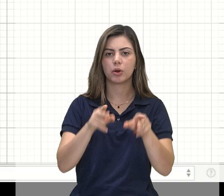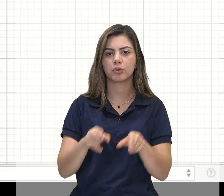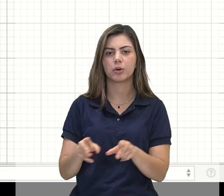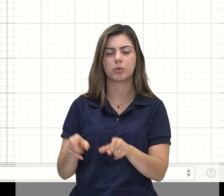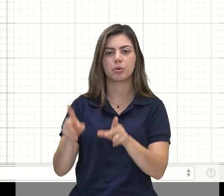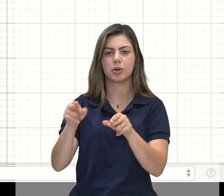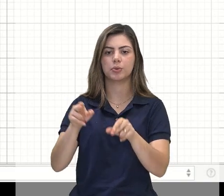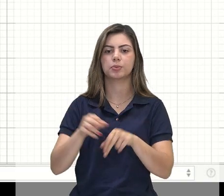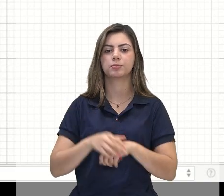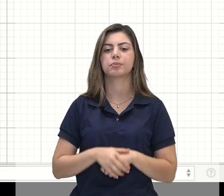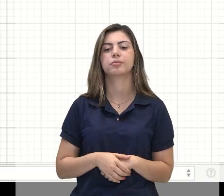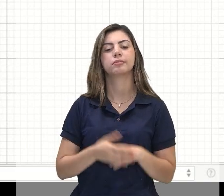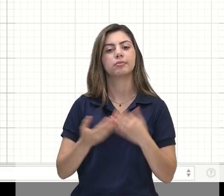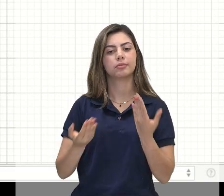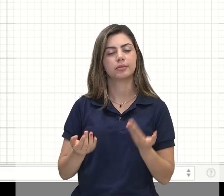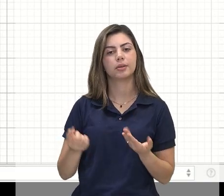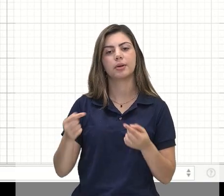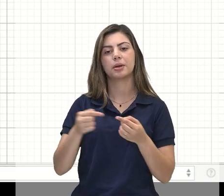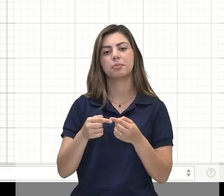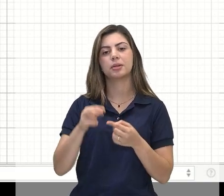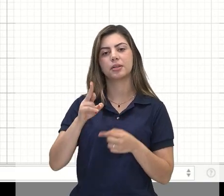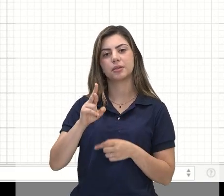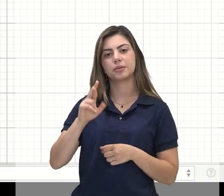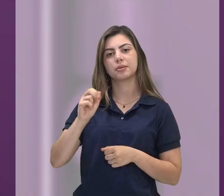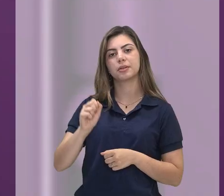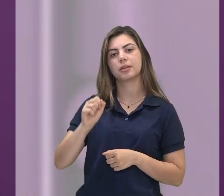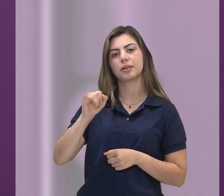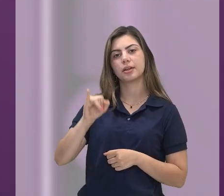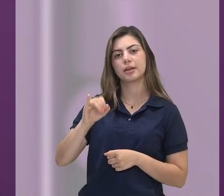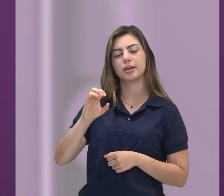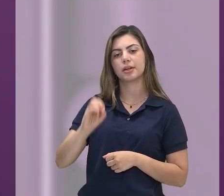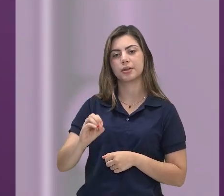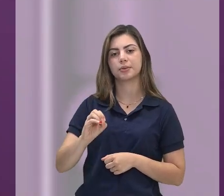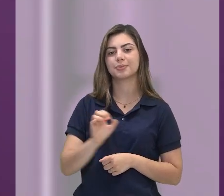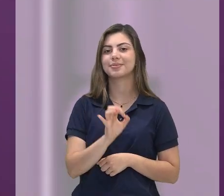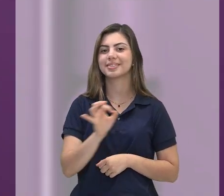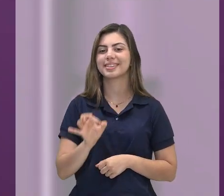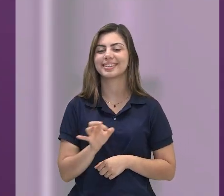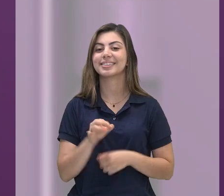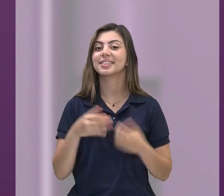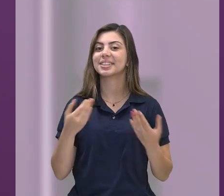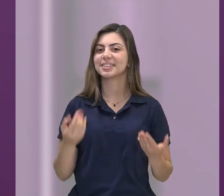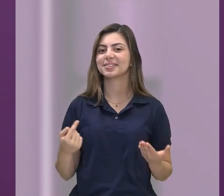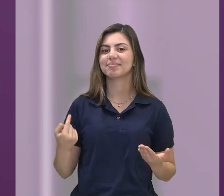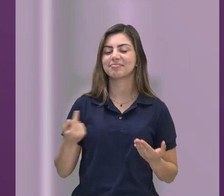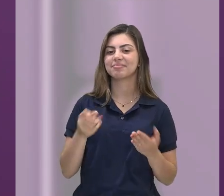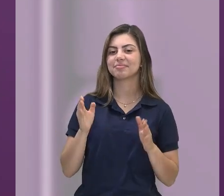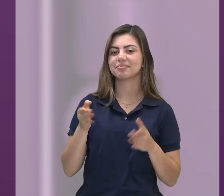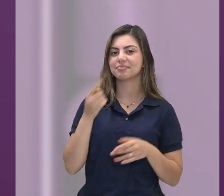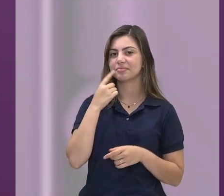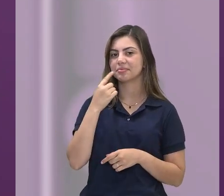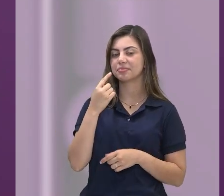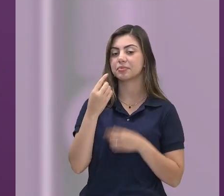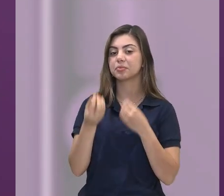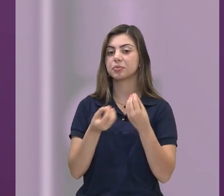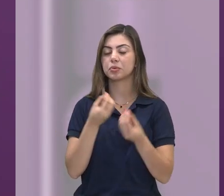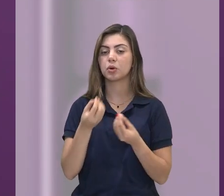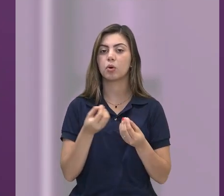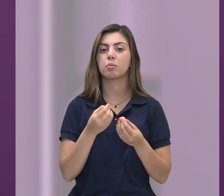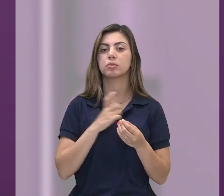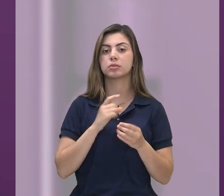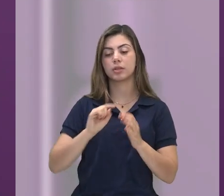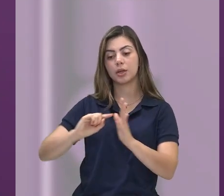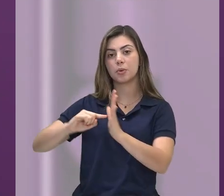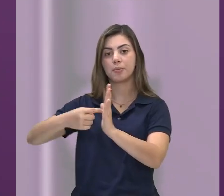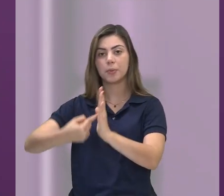5. Então, essa é a definição do raio. Ok? Muito bem, então já vimos aí, né, o centro, né, o raio. Agora vamos para o